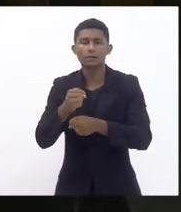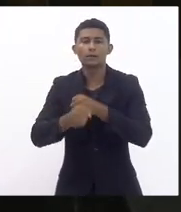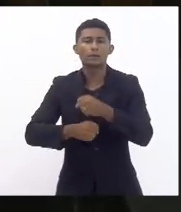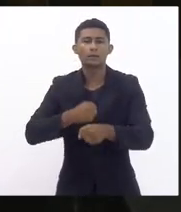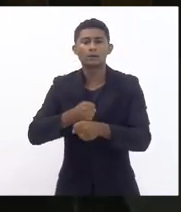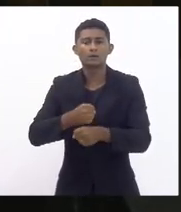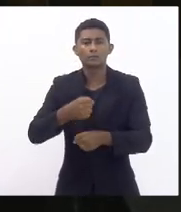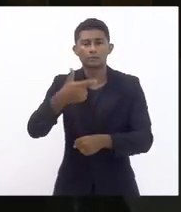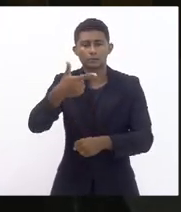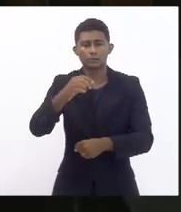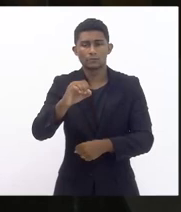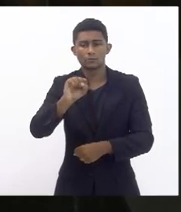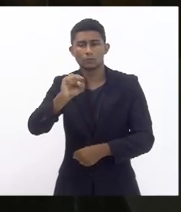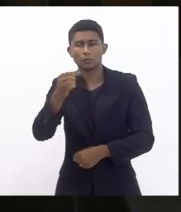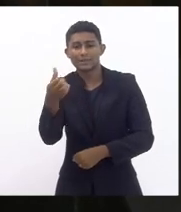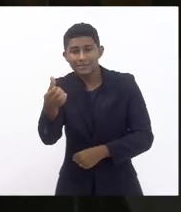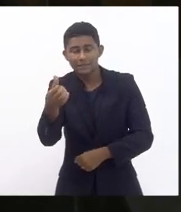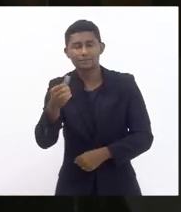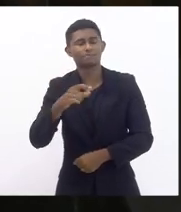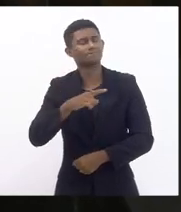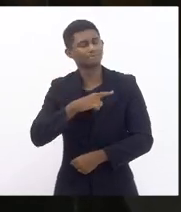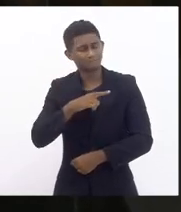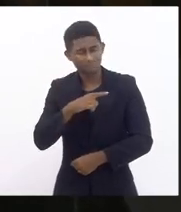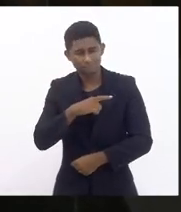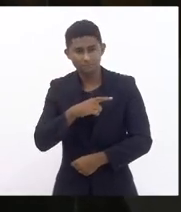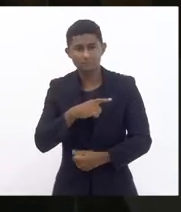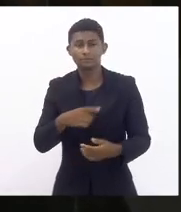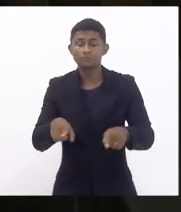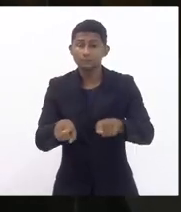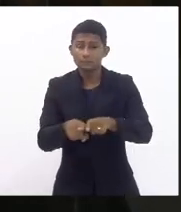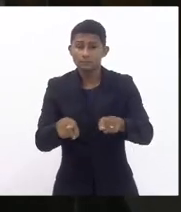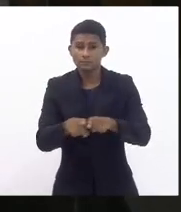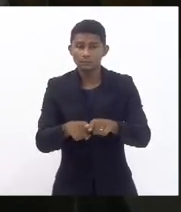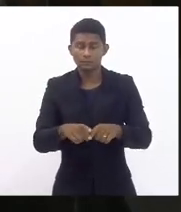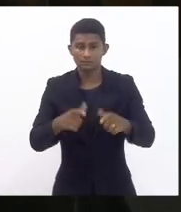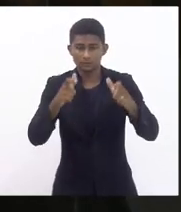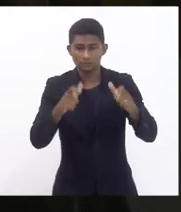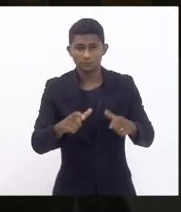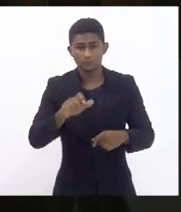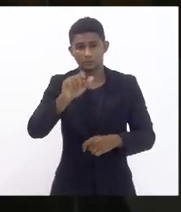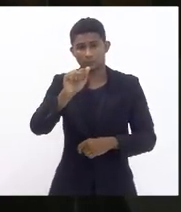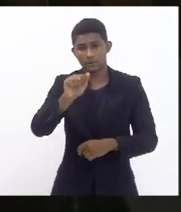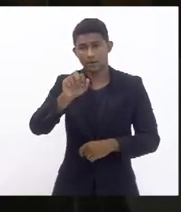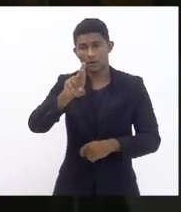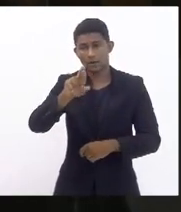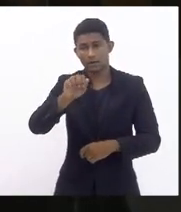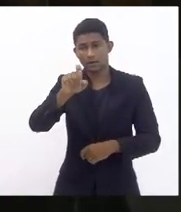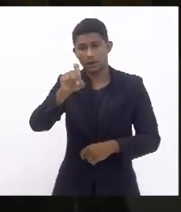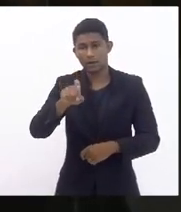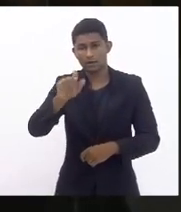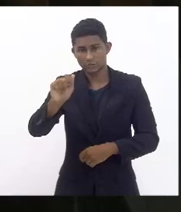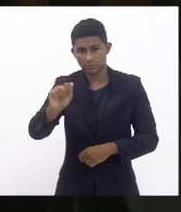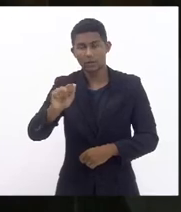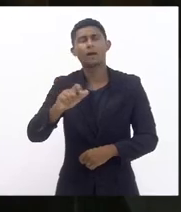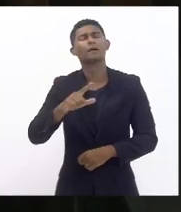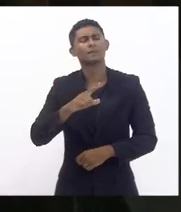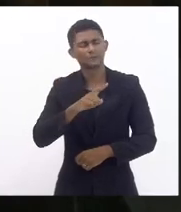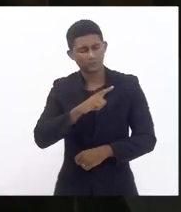Em Araxá, tem uma jazida imensa de